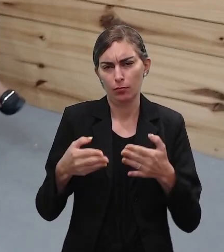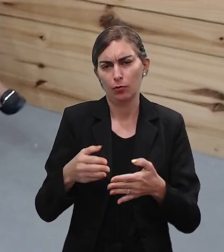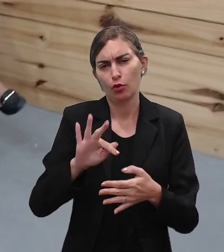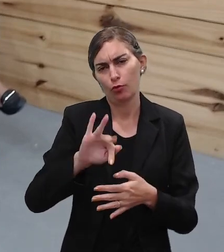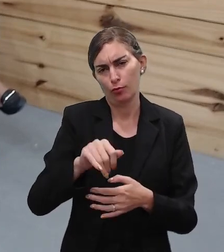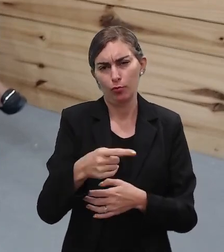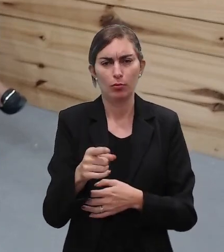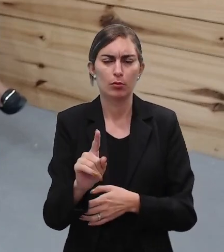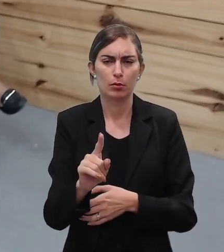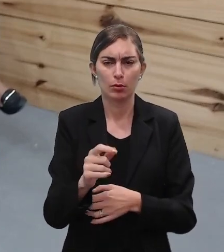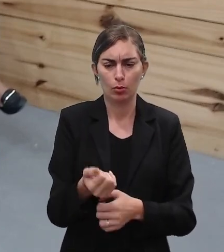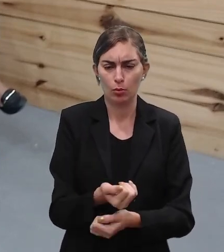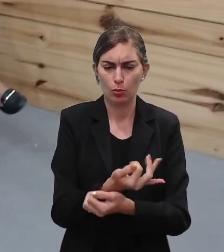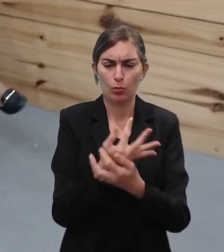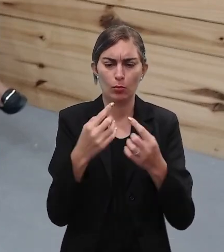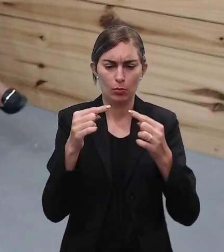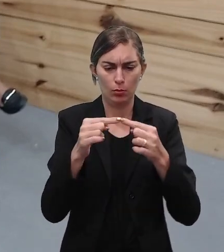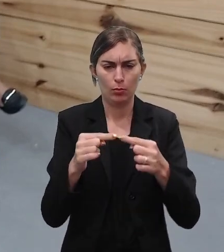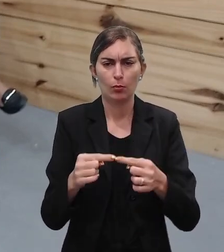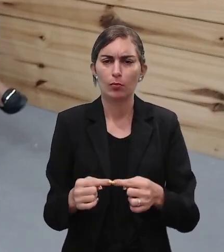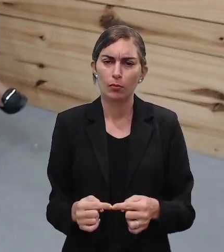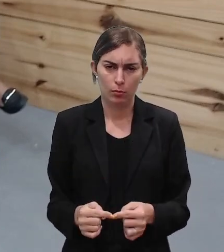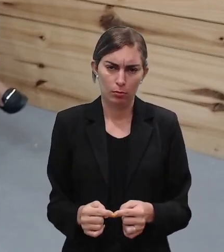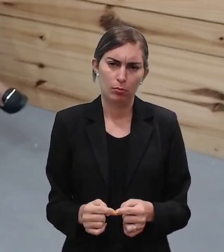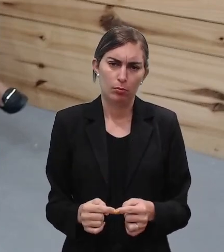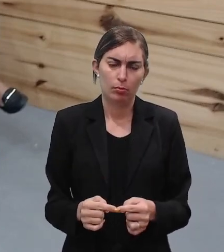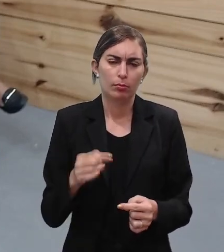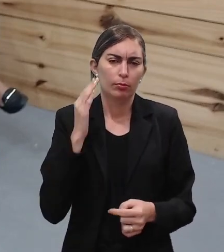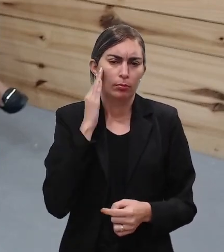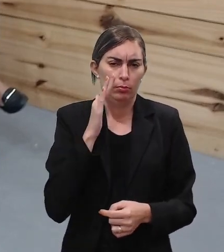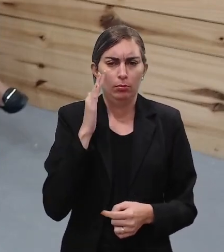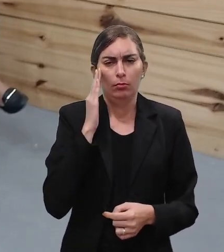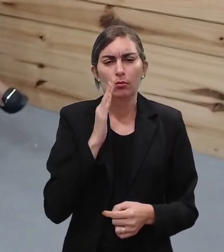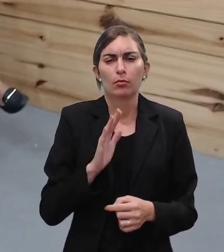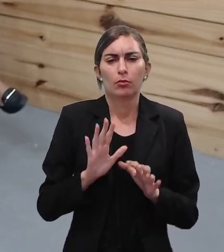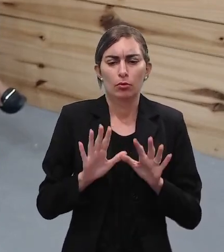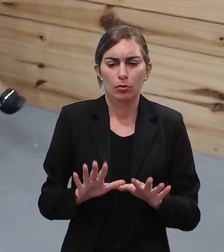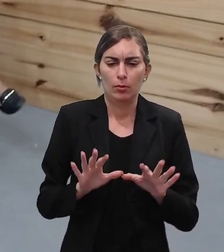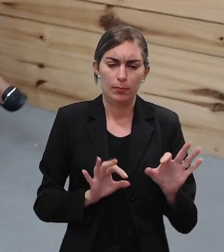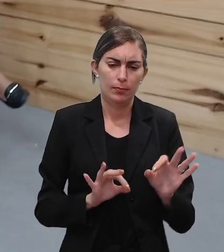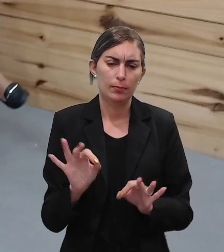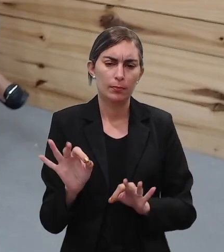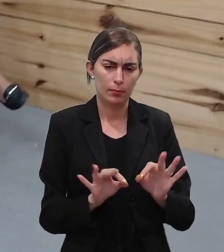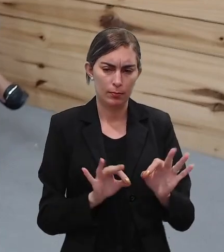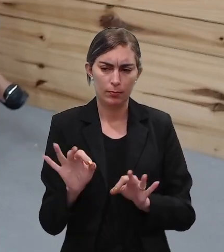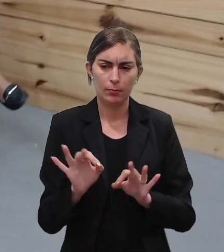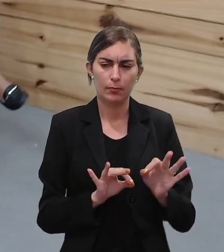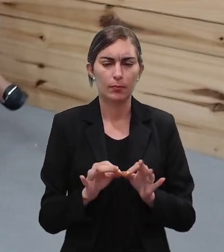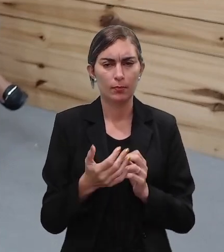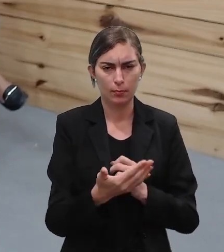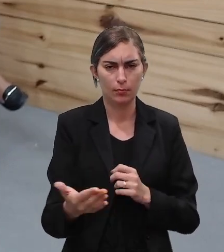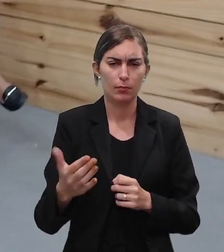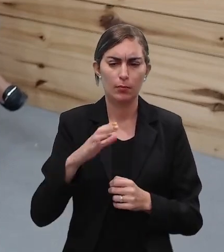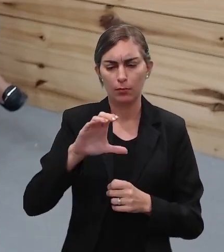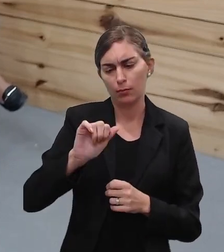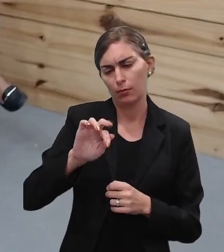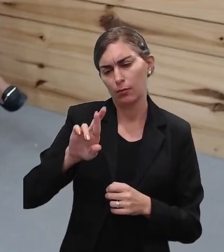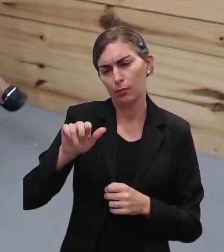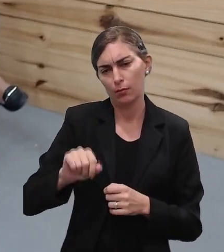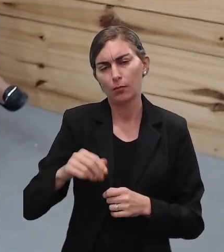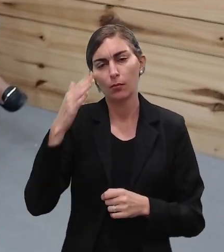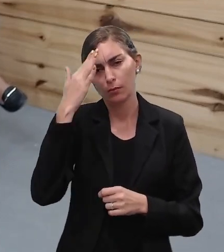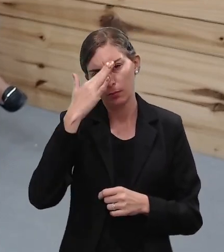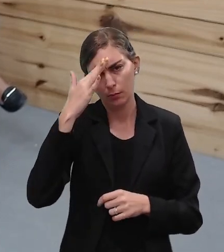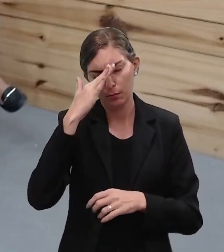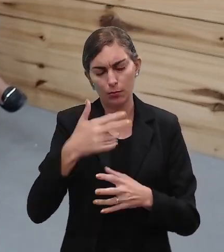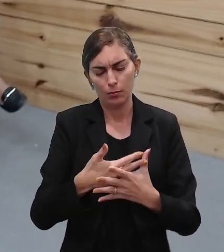função. Quando nós aplicamos uma pessoa, nós já entendemos que ela está preparada para aquele cargo, entendendo que